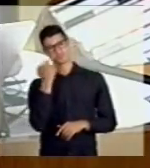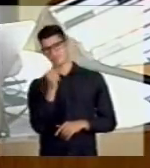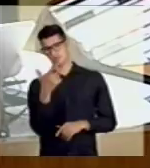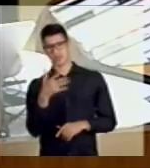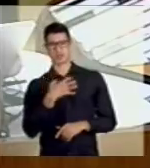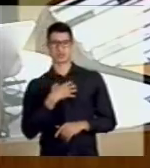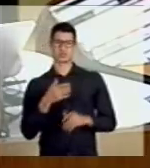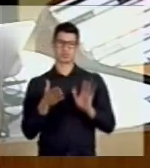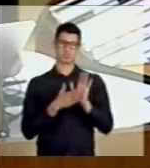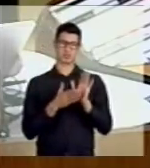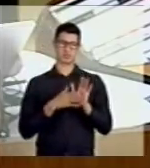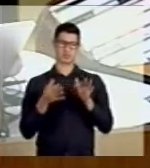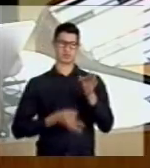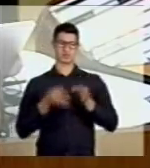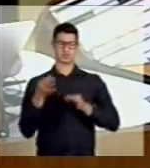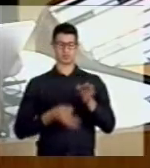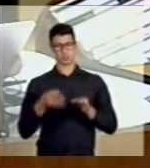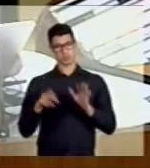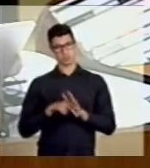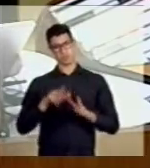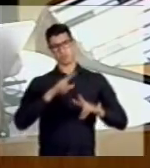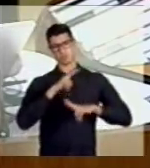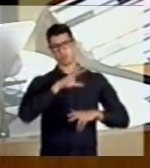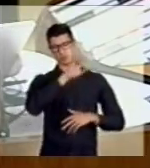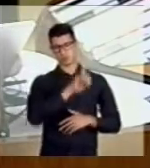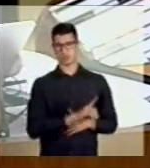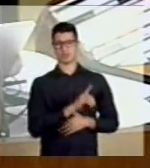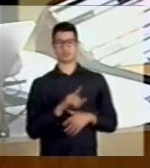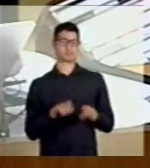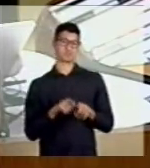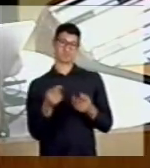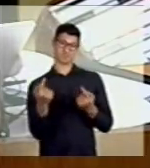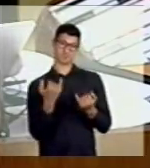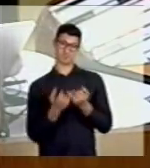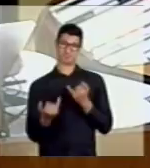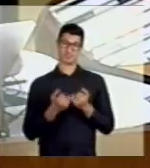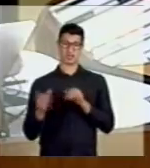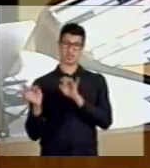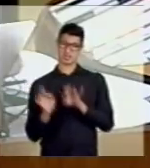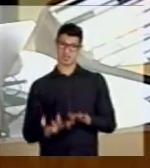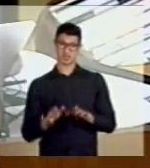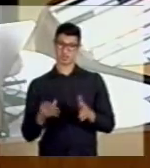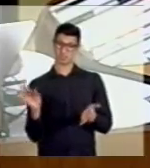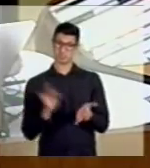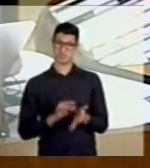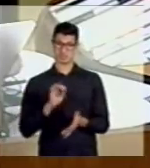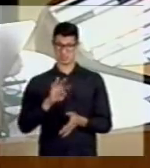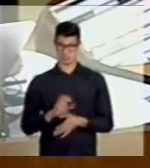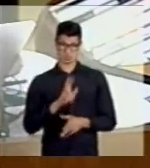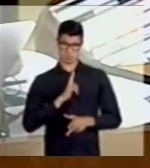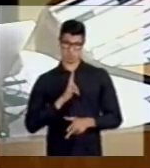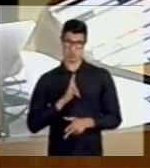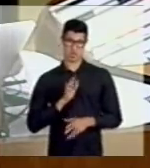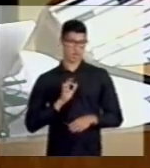que autoriza a justiciabilidade privada de direitos e, simultaneamente, deixar de conferir aos entes privados